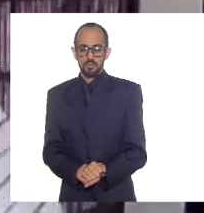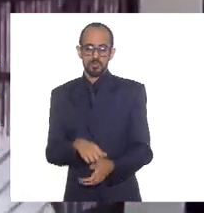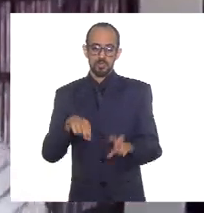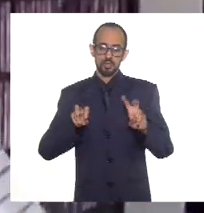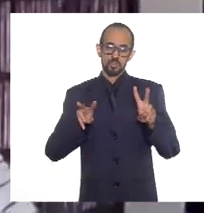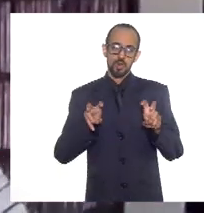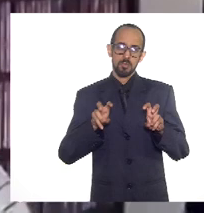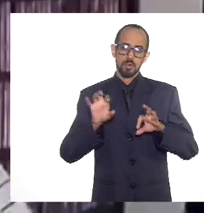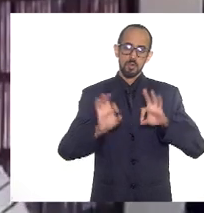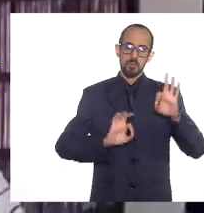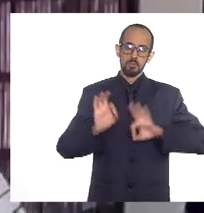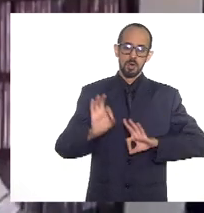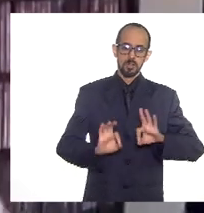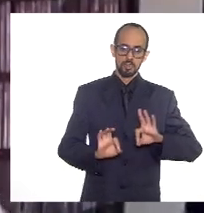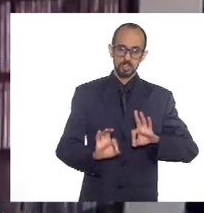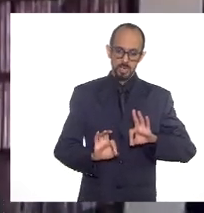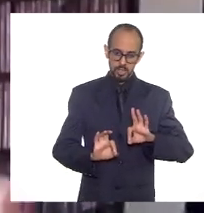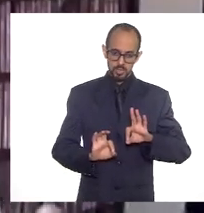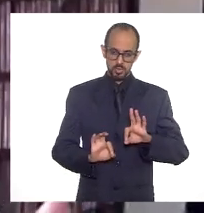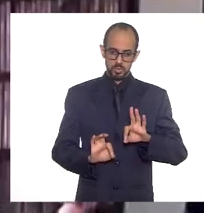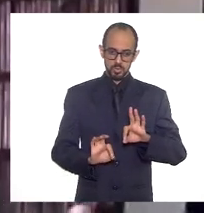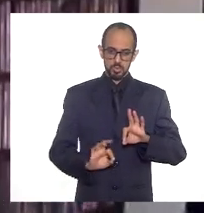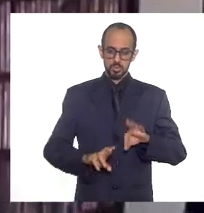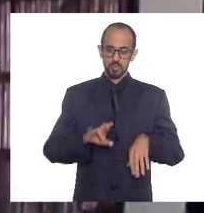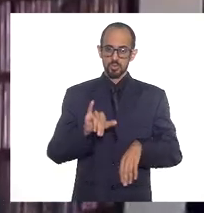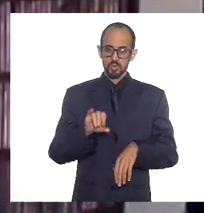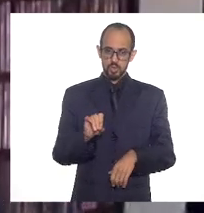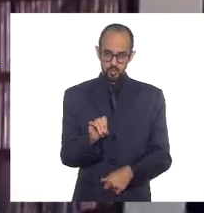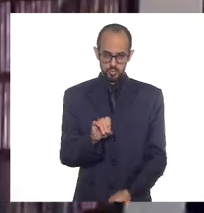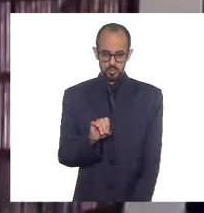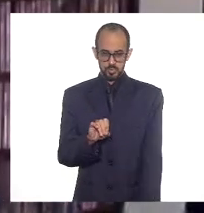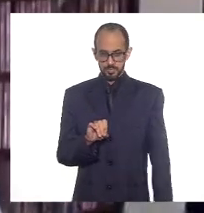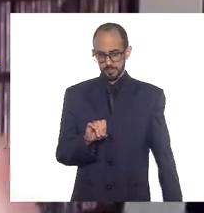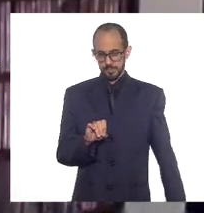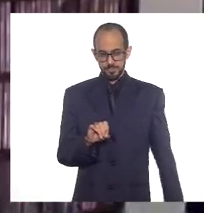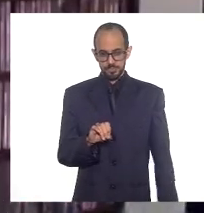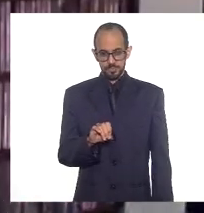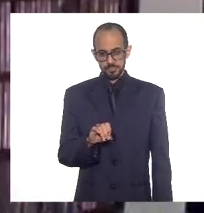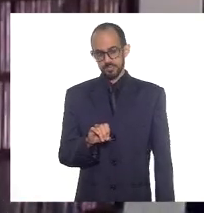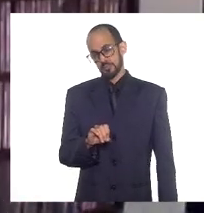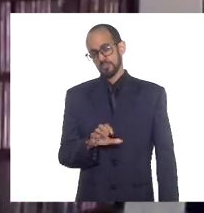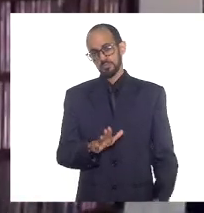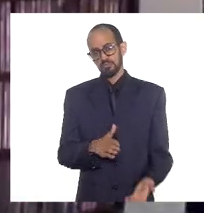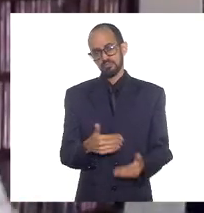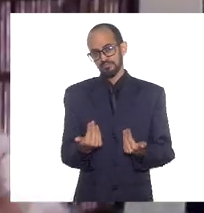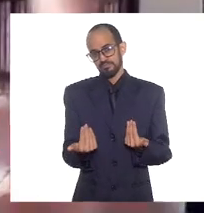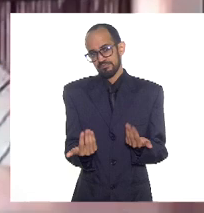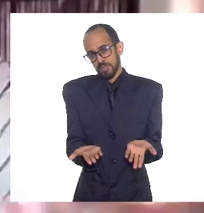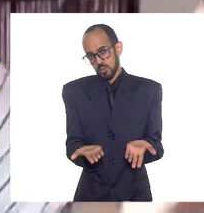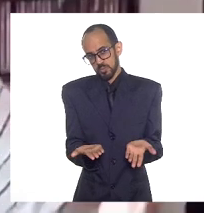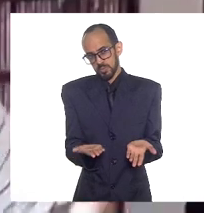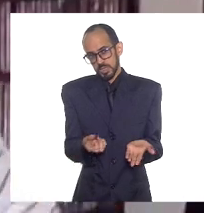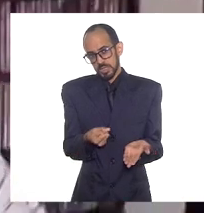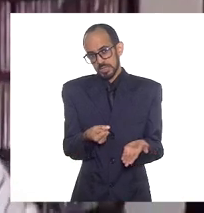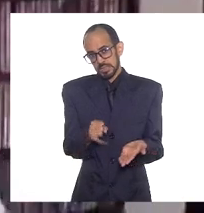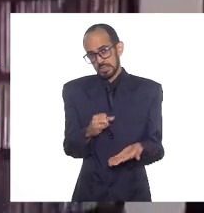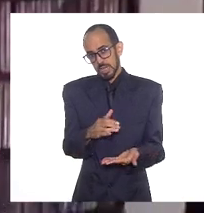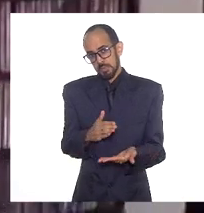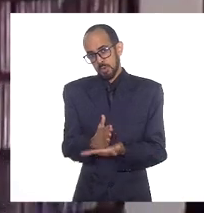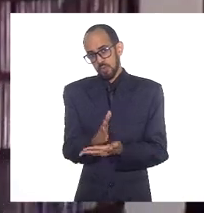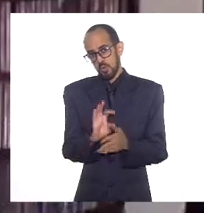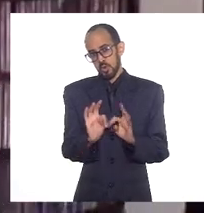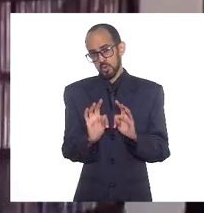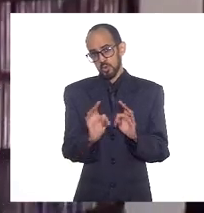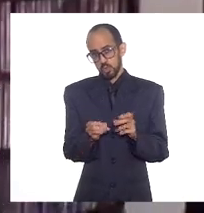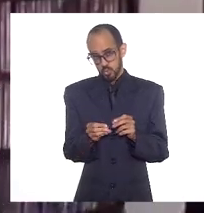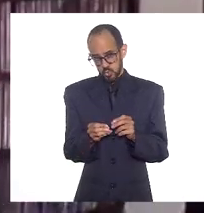do projeto do Rio. Né? Quer dizer, se aprovou toda uma